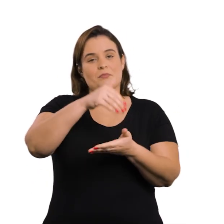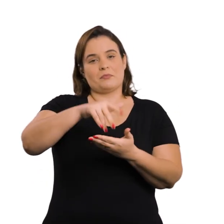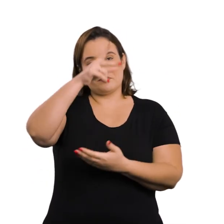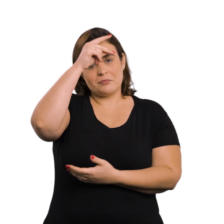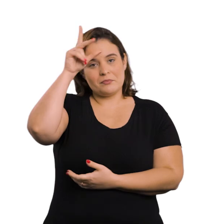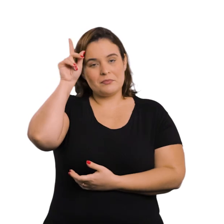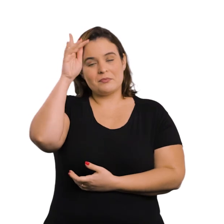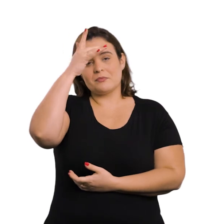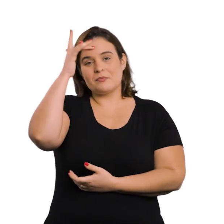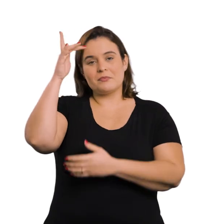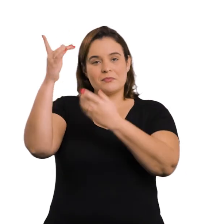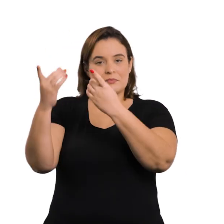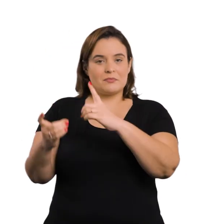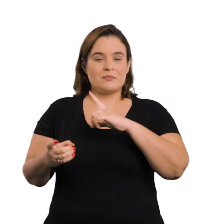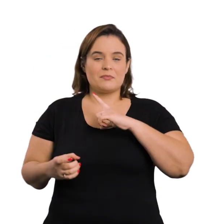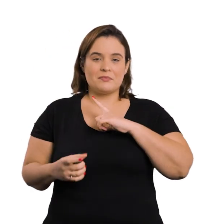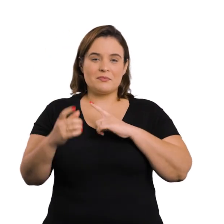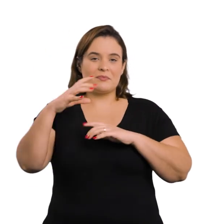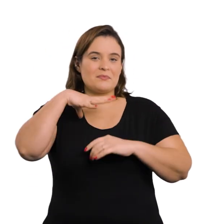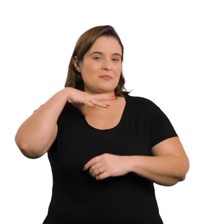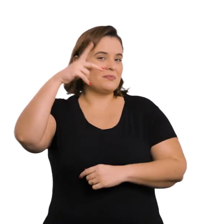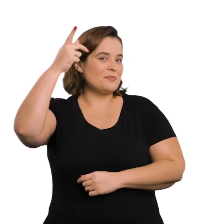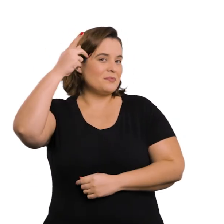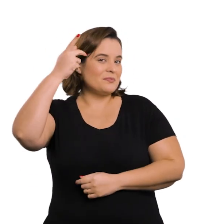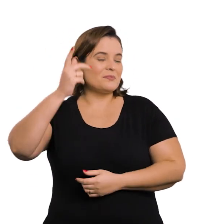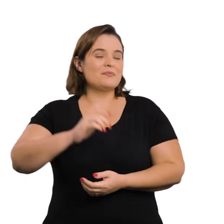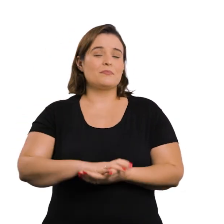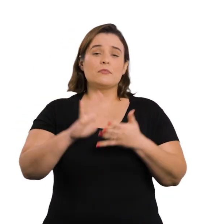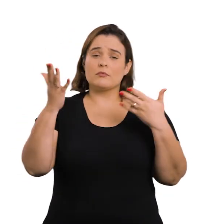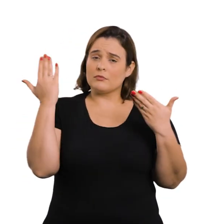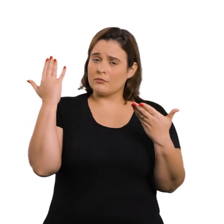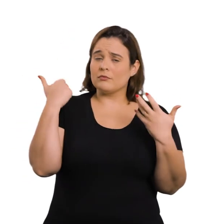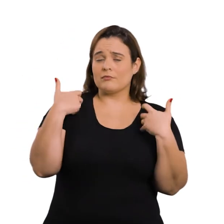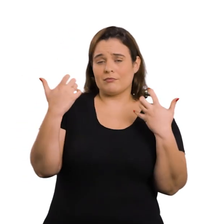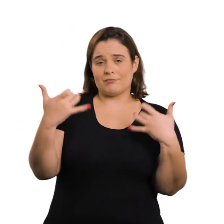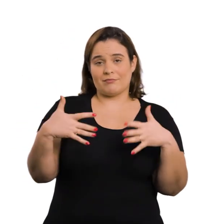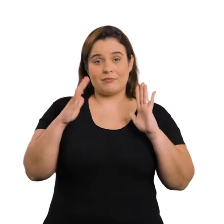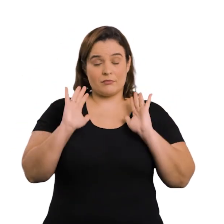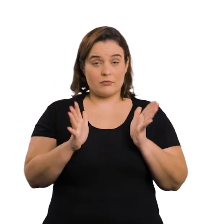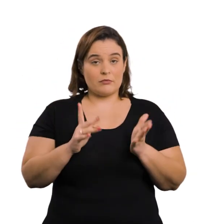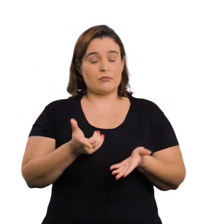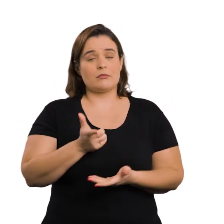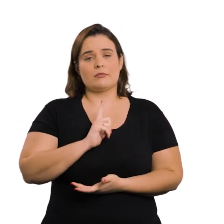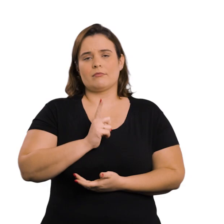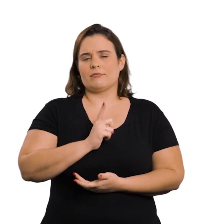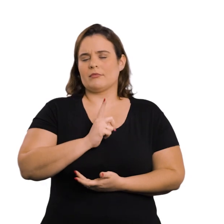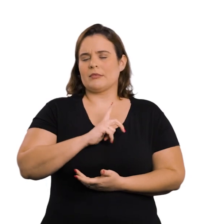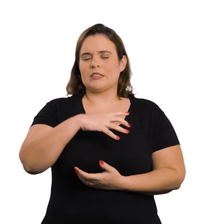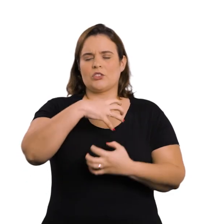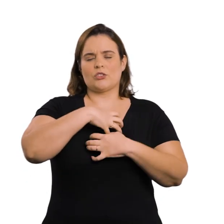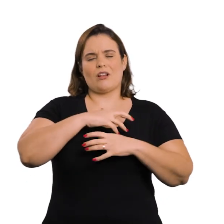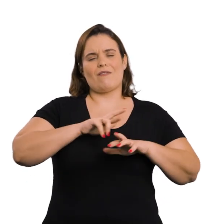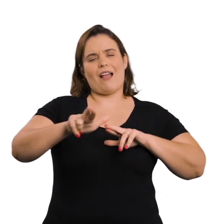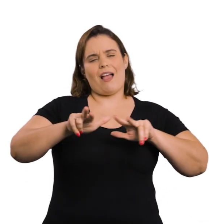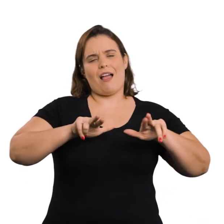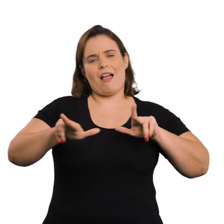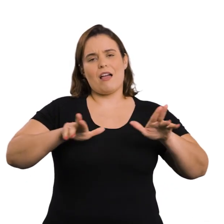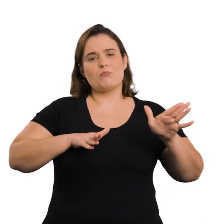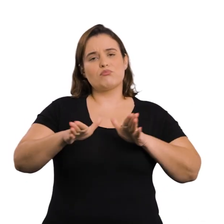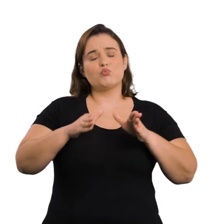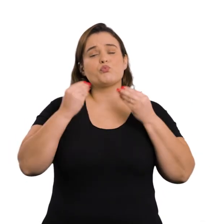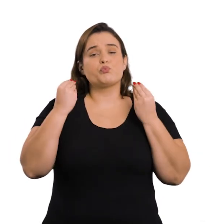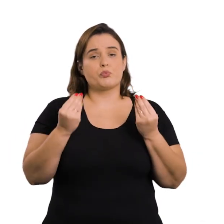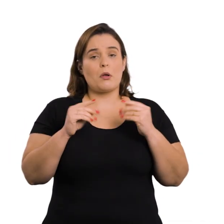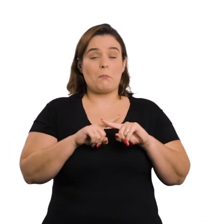Secretaria Municipal da Pessoa com Deficiência da cidade de São Paulo. Como já foi dito anteriormente, são várias as dimensões